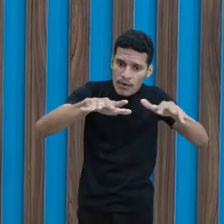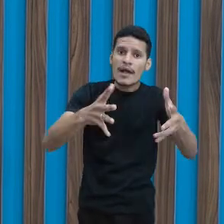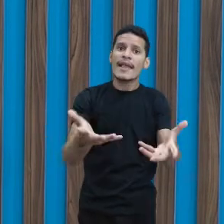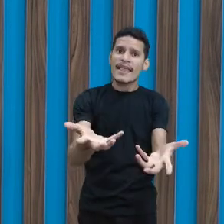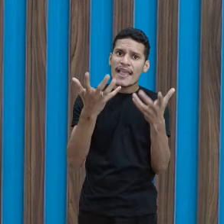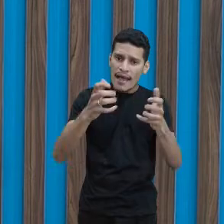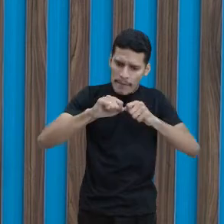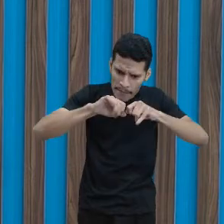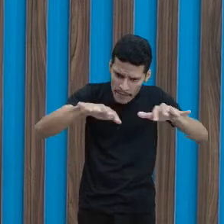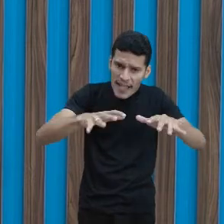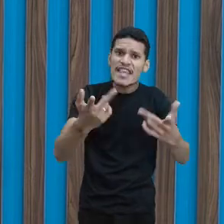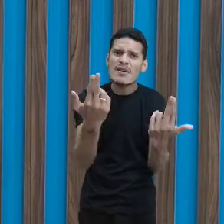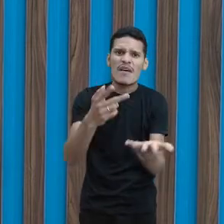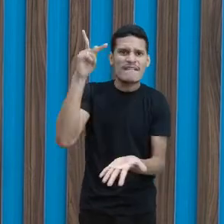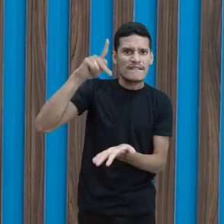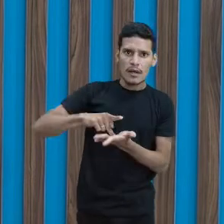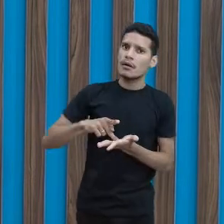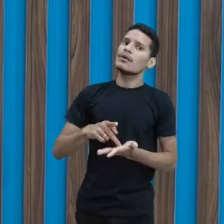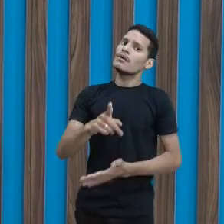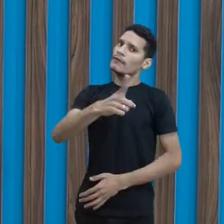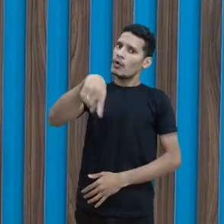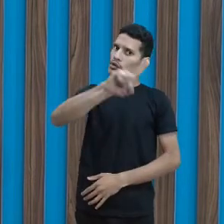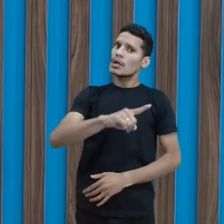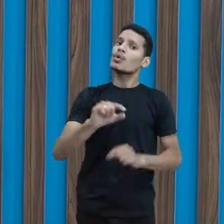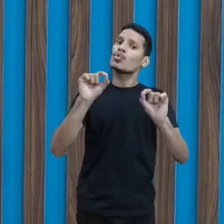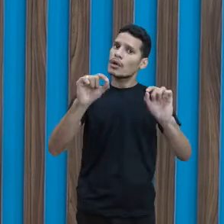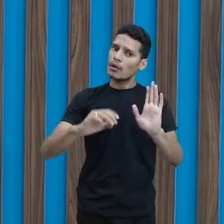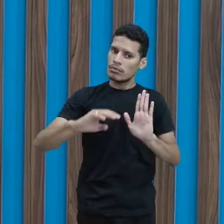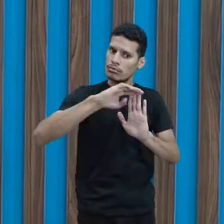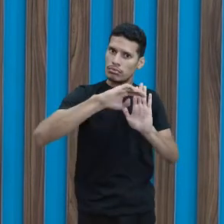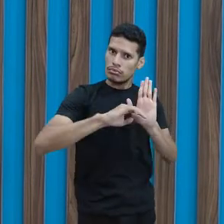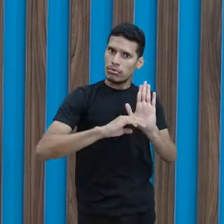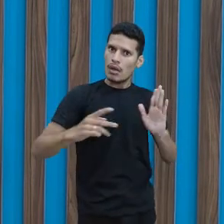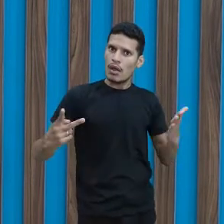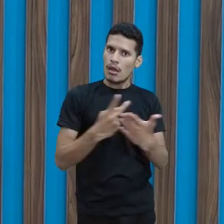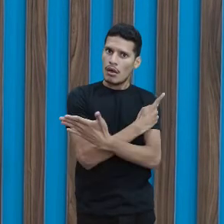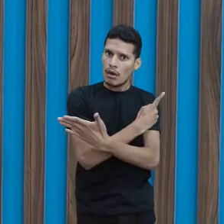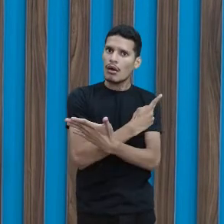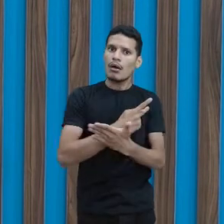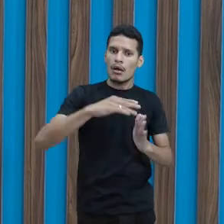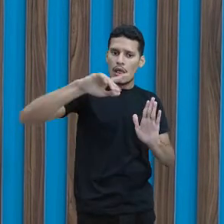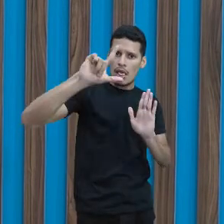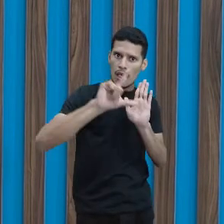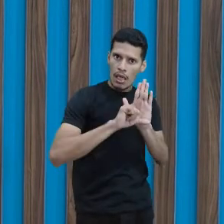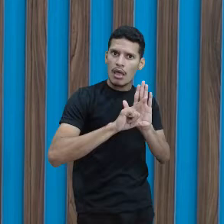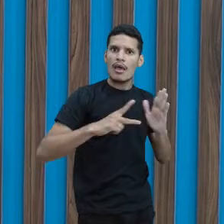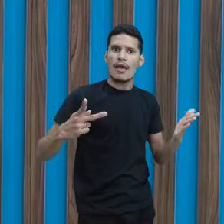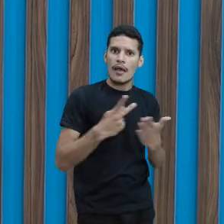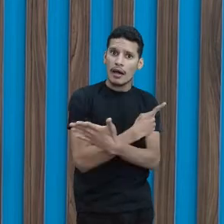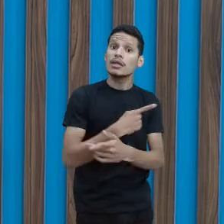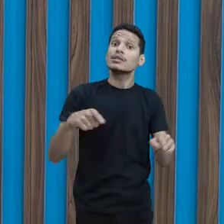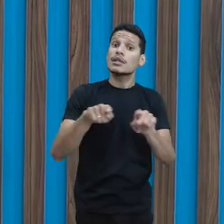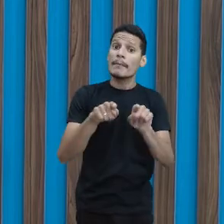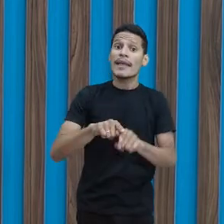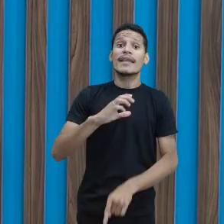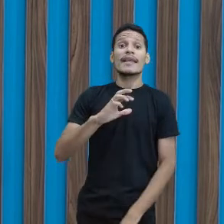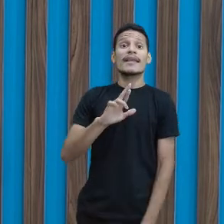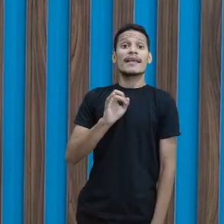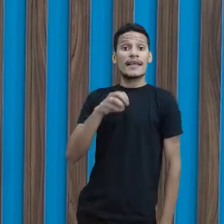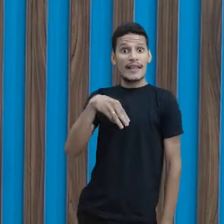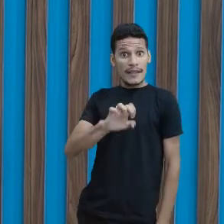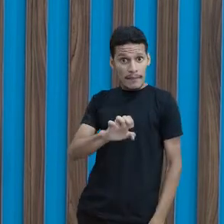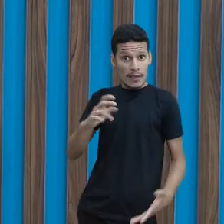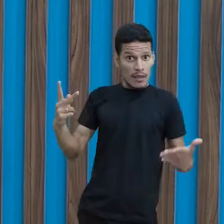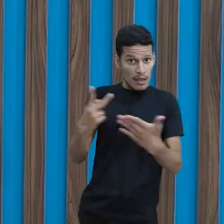aquilo como se fosse verdade, você está incorrendo em erro e, em alguns casos, em crime. No caso